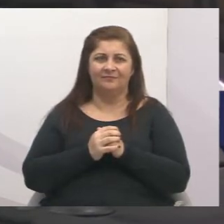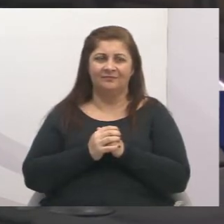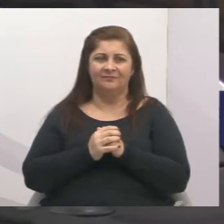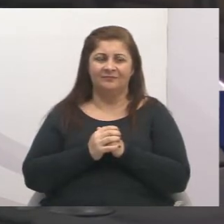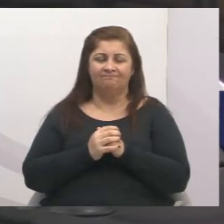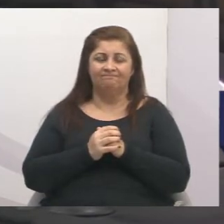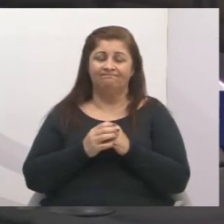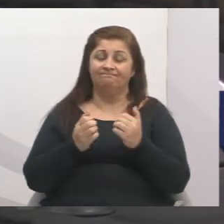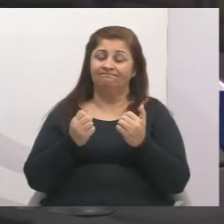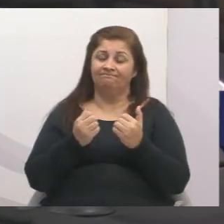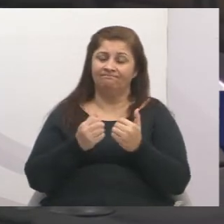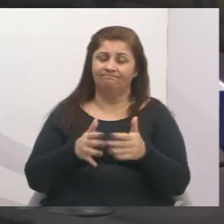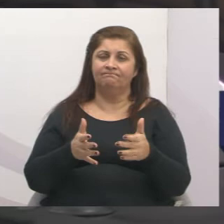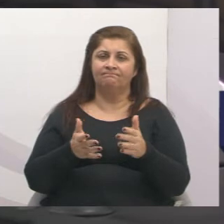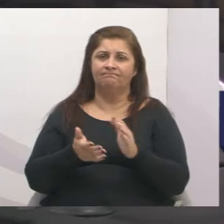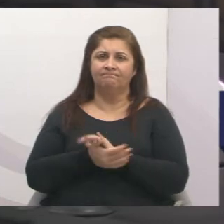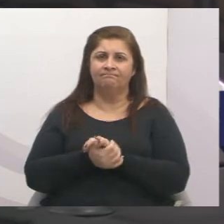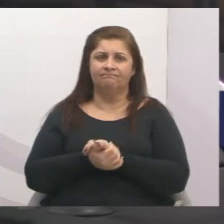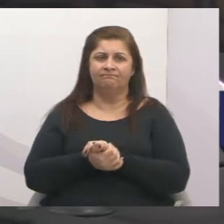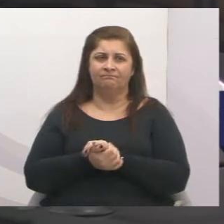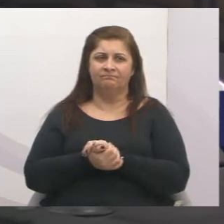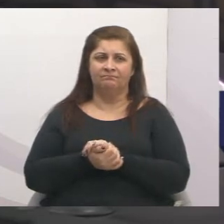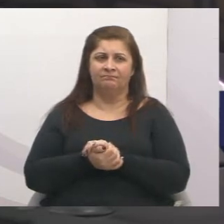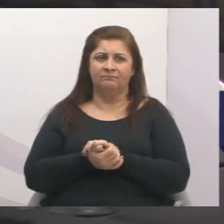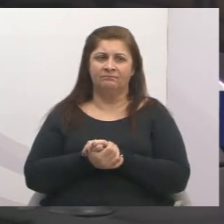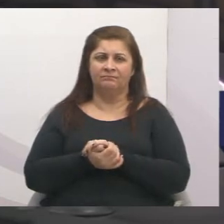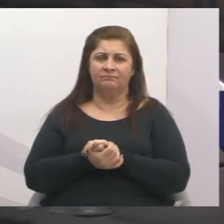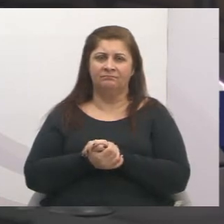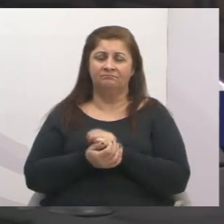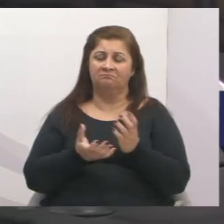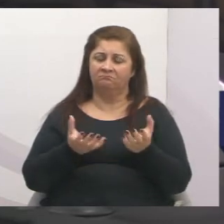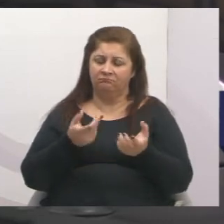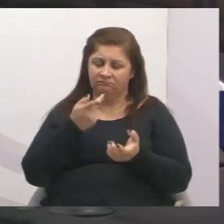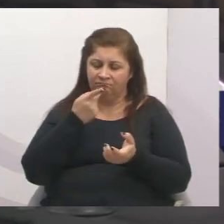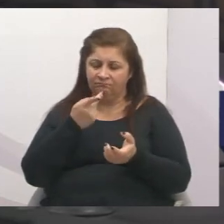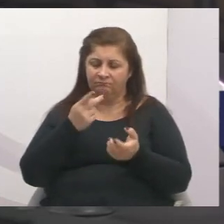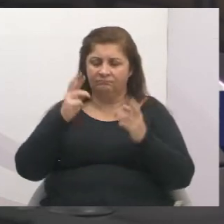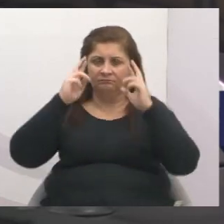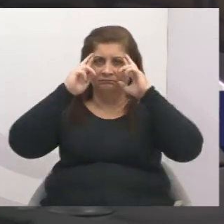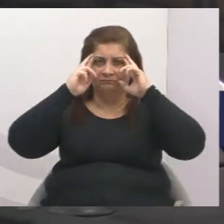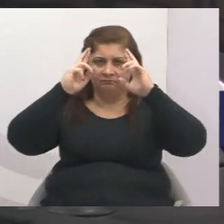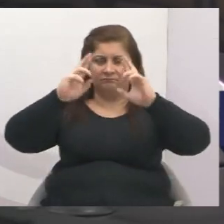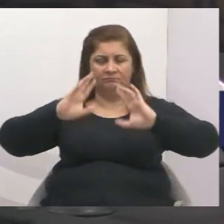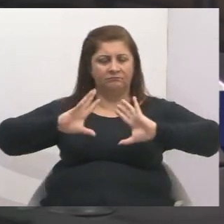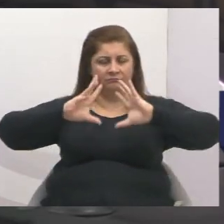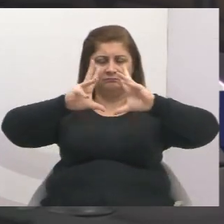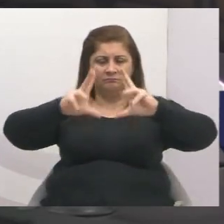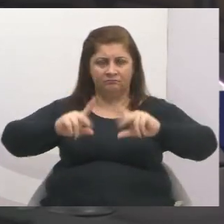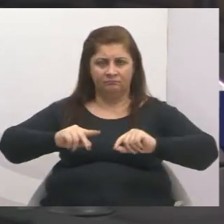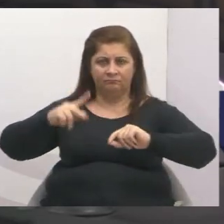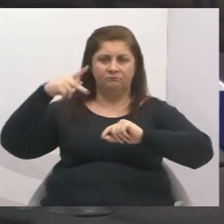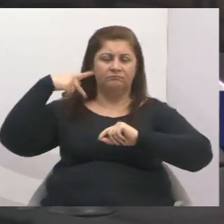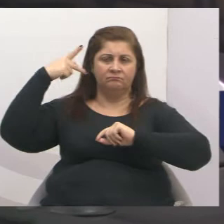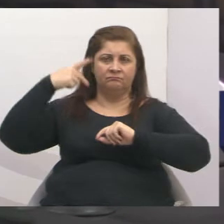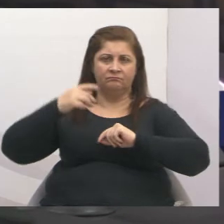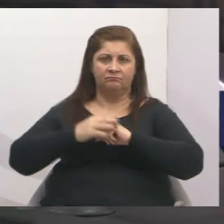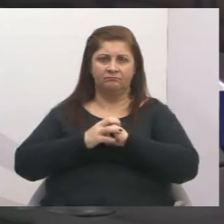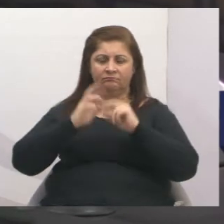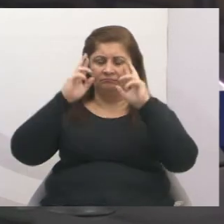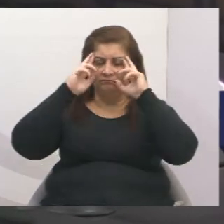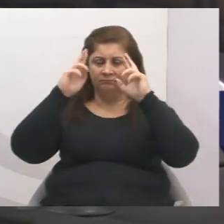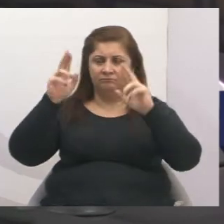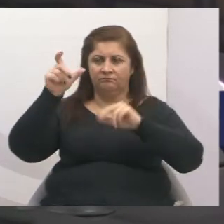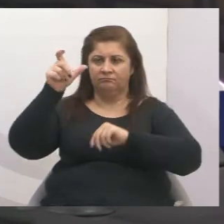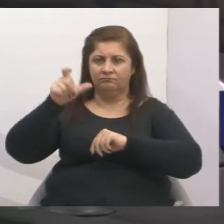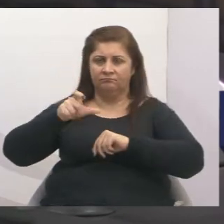Então, senhoras e senhores, quero aqui reiterar o meu respeito a todos os vereadores, vereadoras, ao prefeito, mas eu não